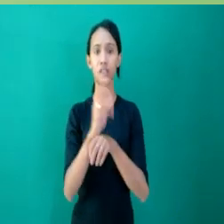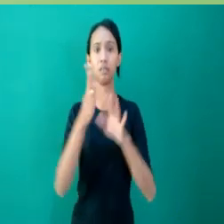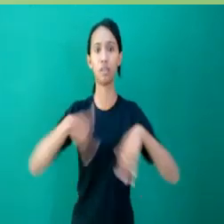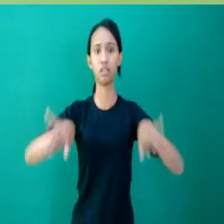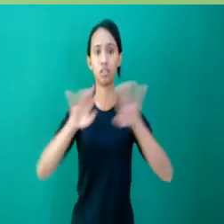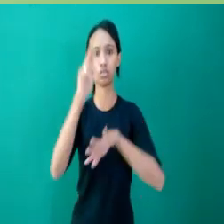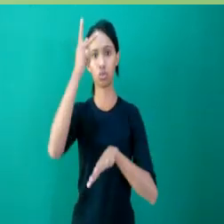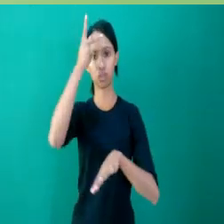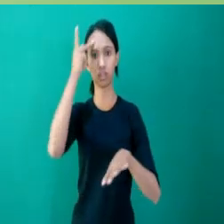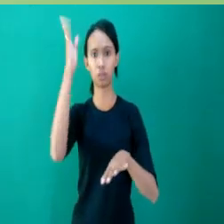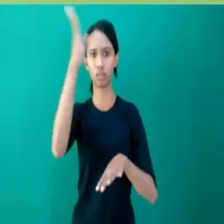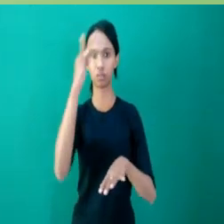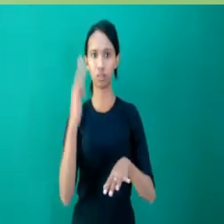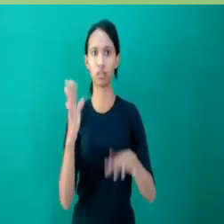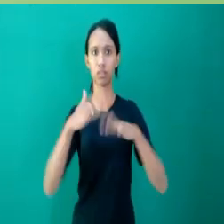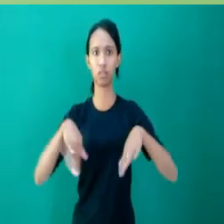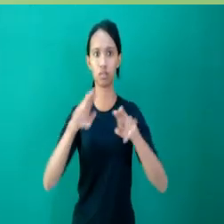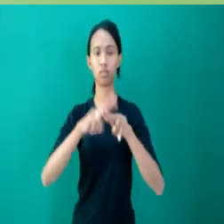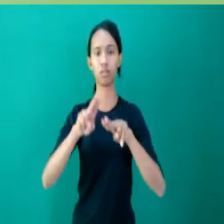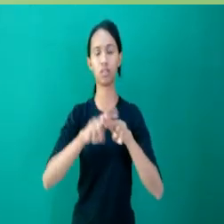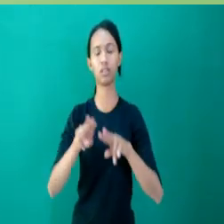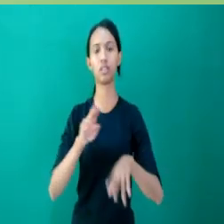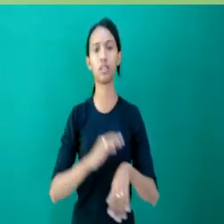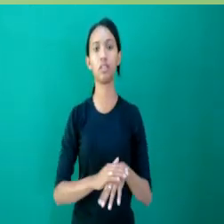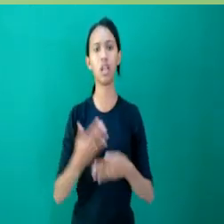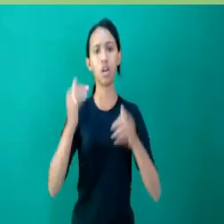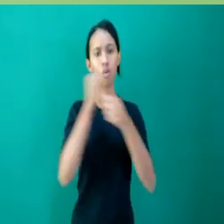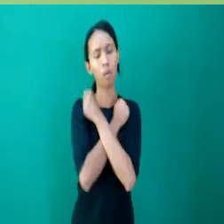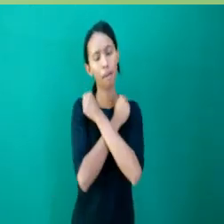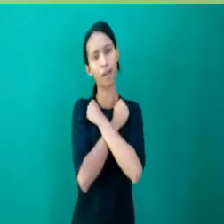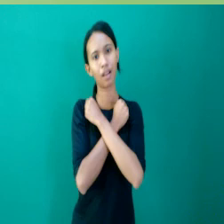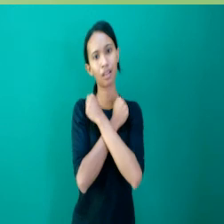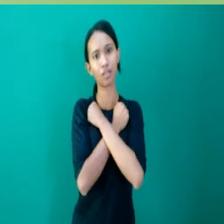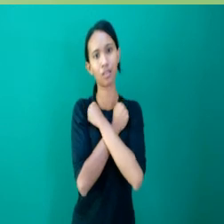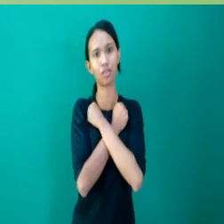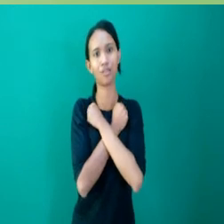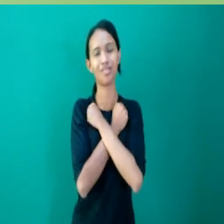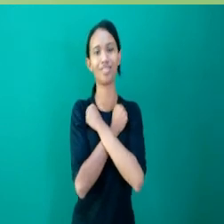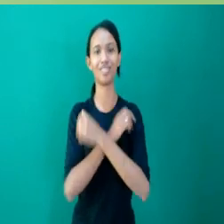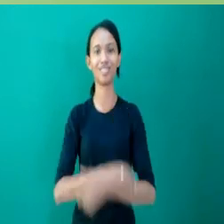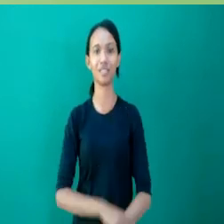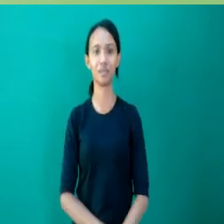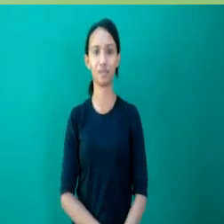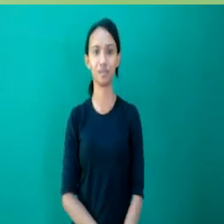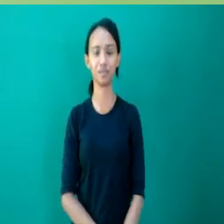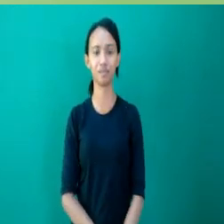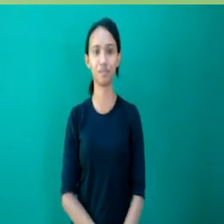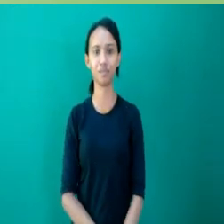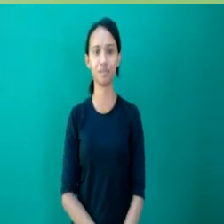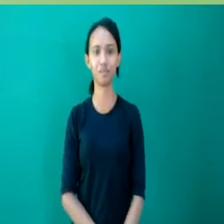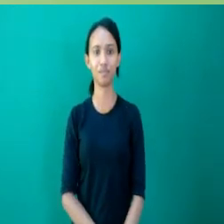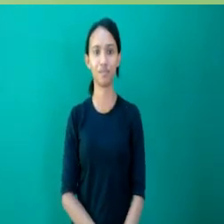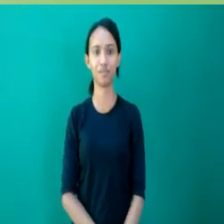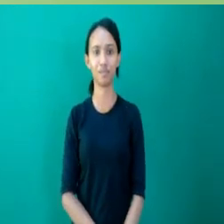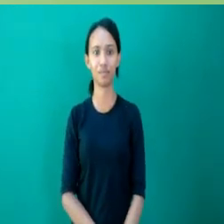de todo o povo brasileiro, de todo o povo de Santa Inês. Um abraço e Zumbi vive!